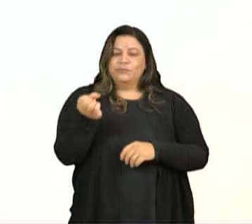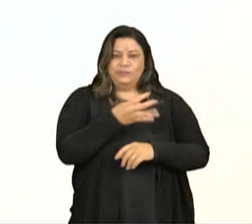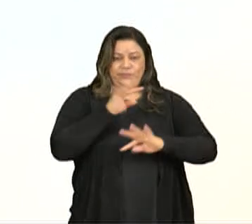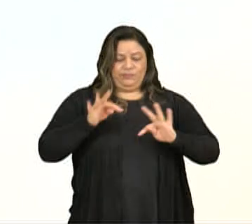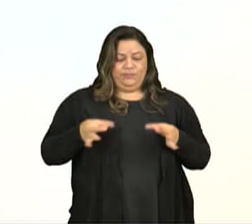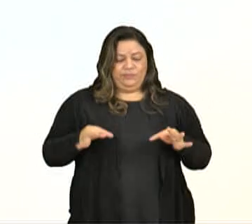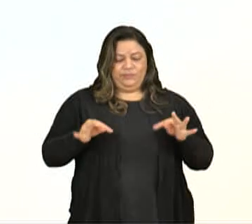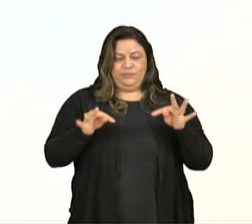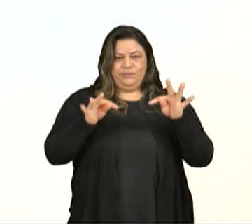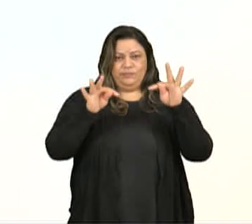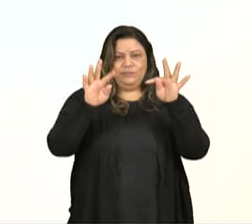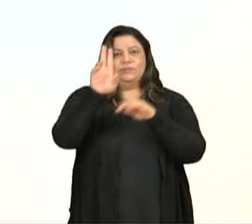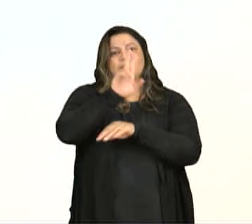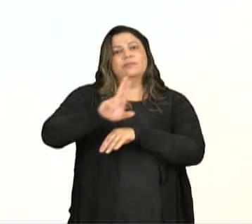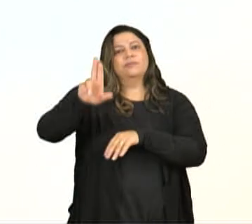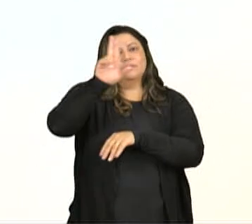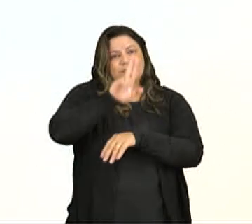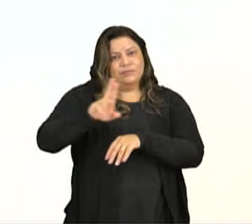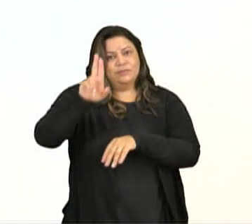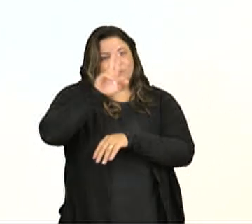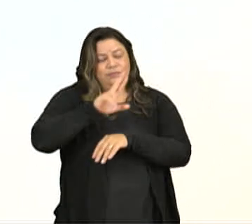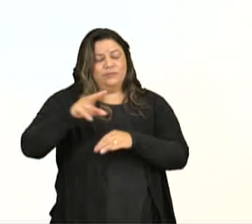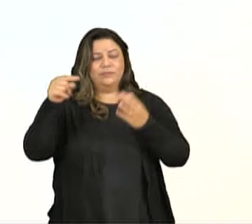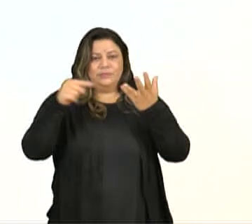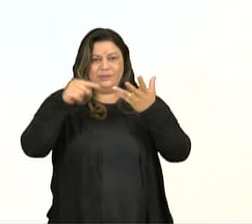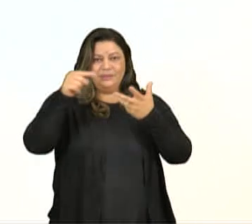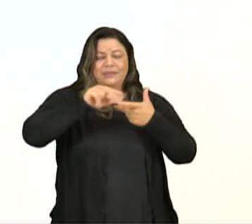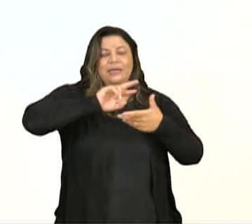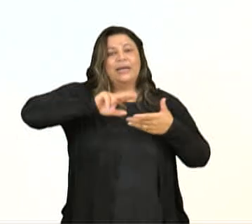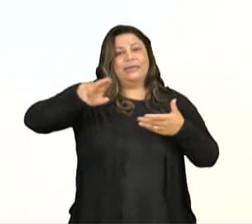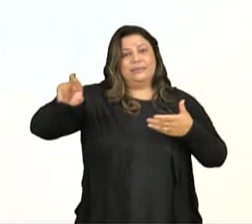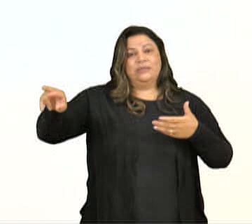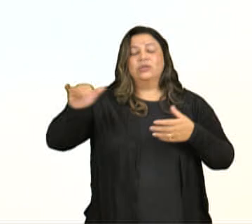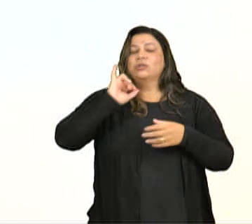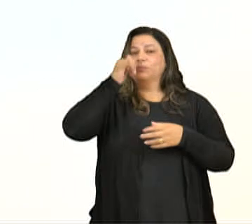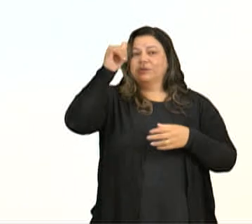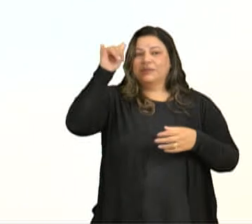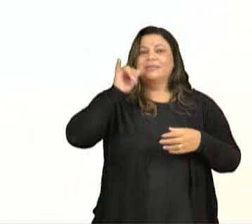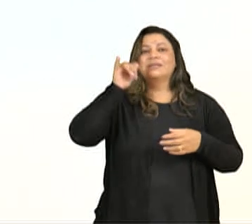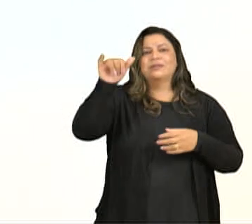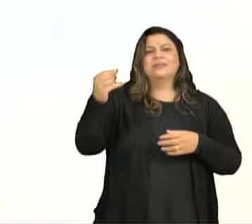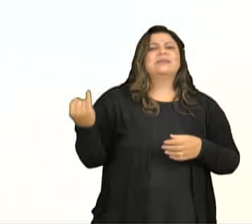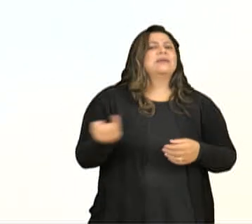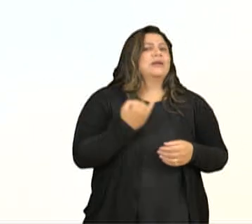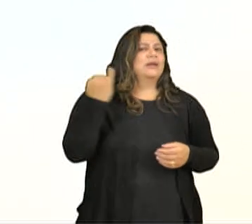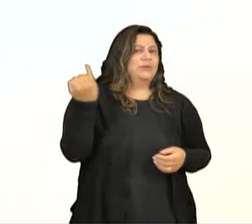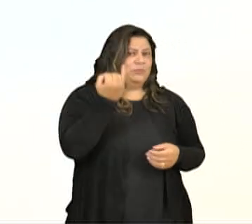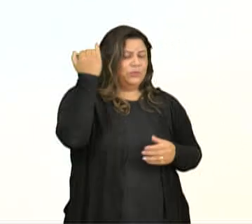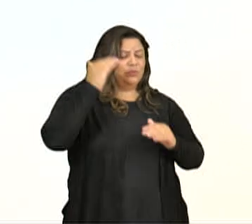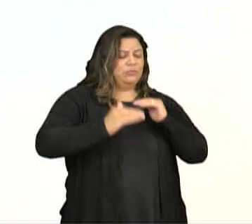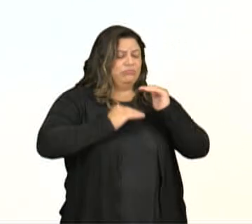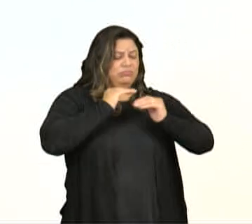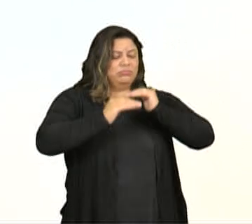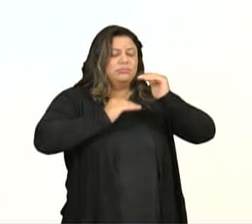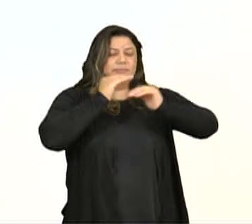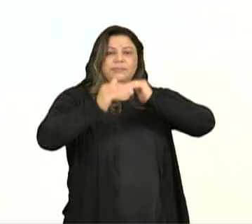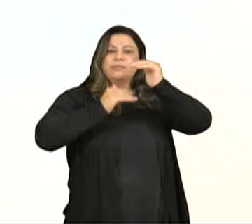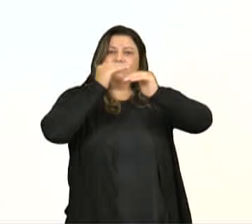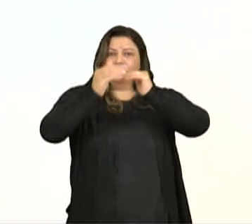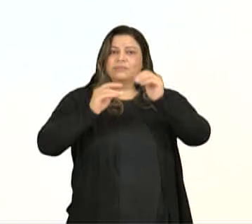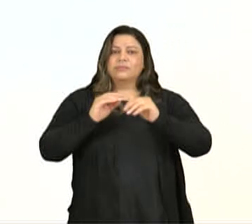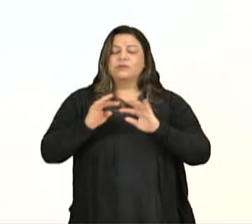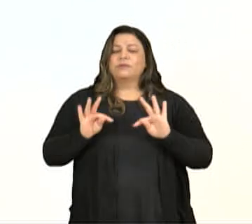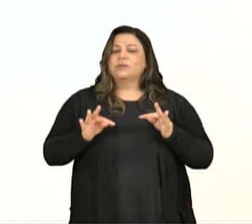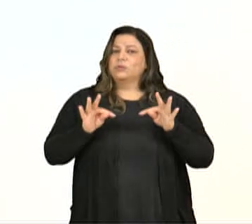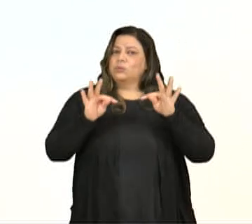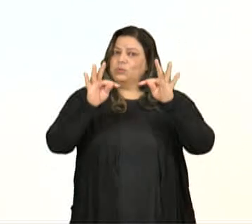para usar essas energias e essas fontes, né? E isso é bem importante. Eu avanço tecnologicamente para